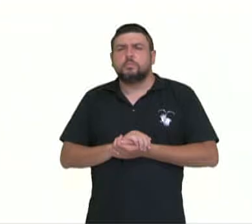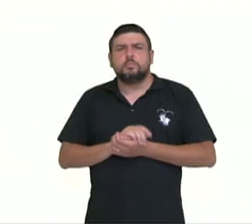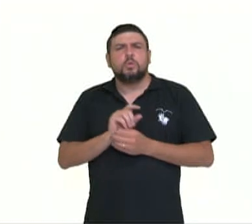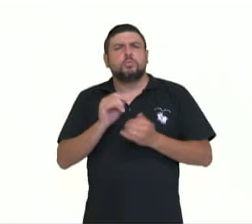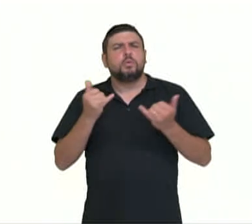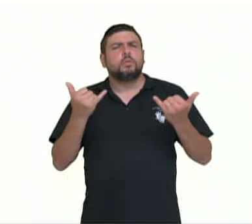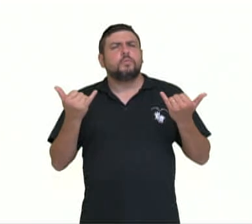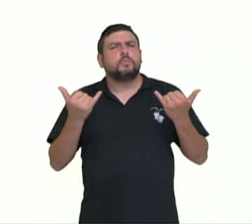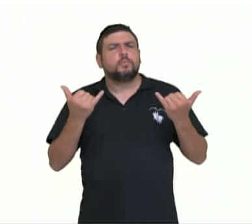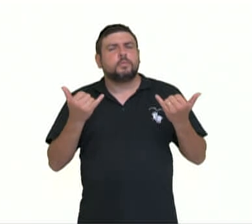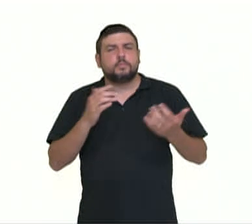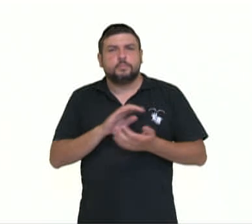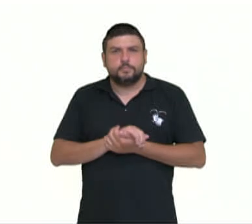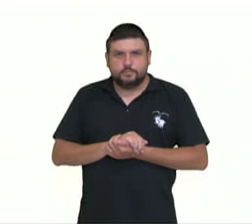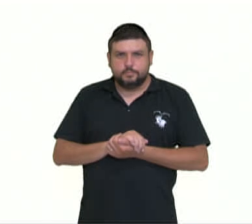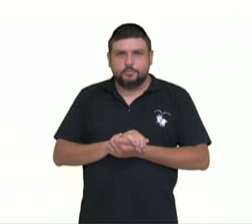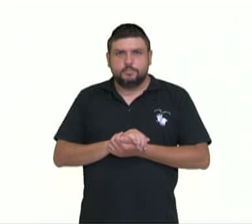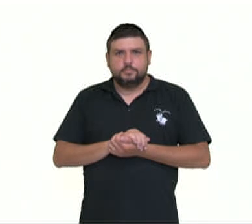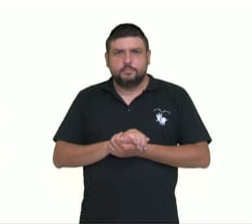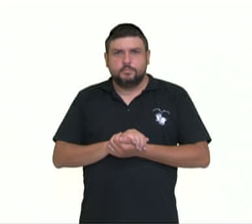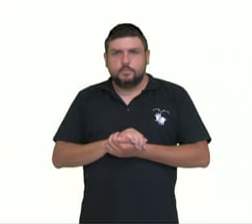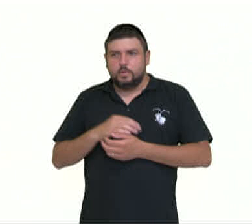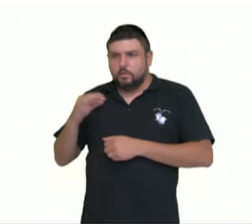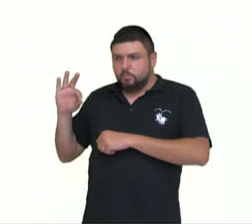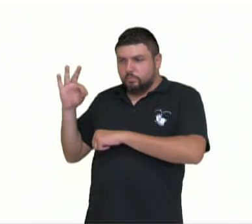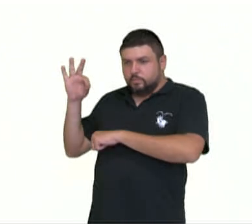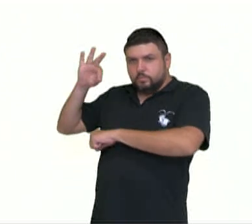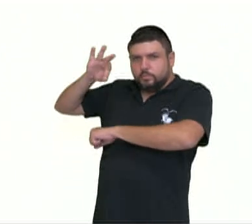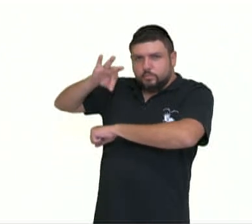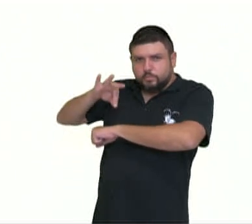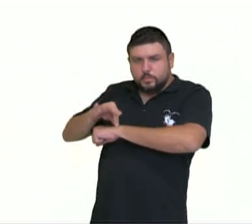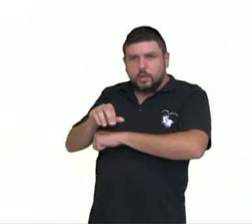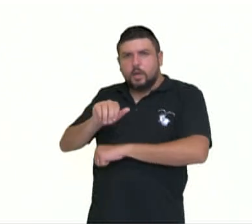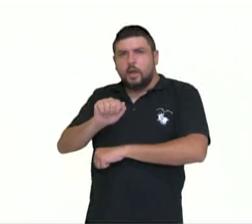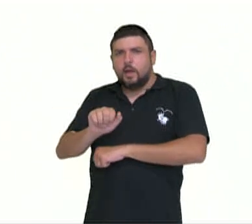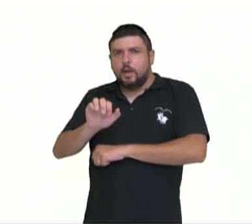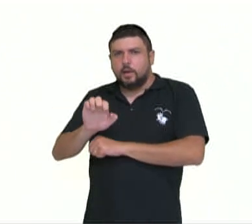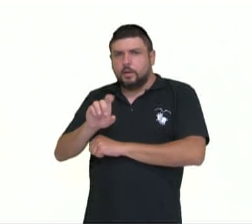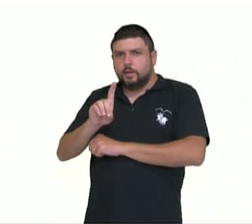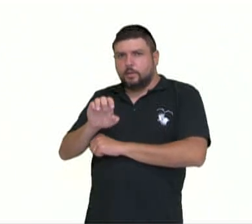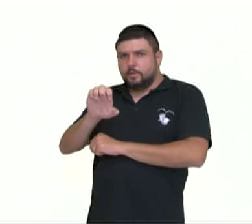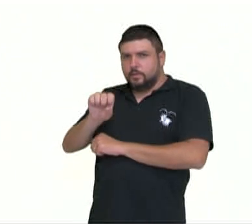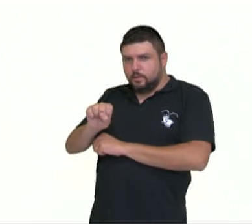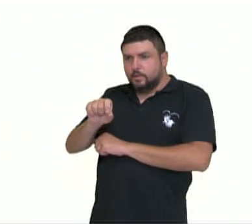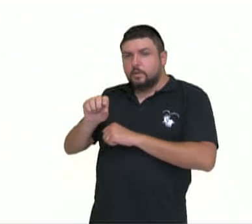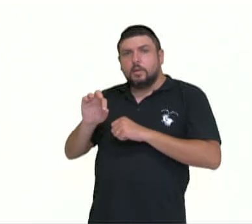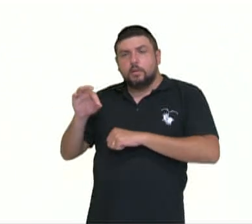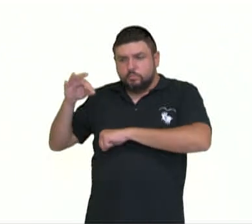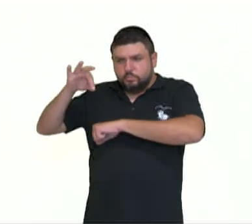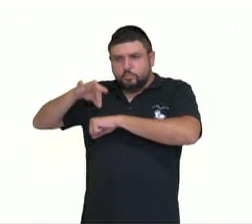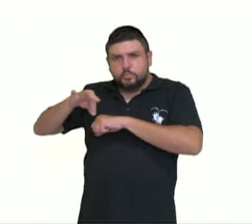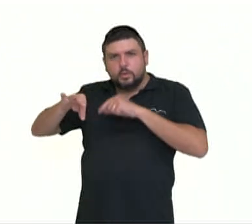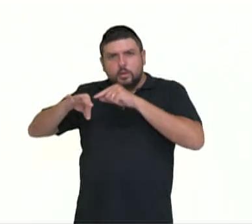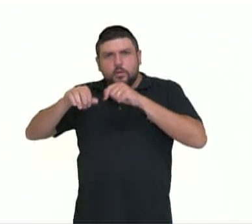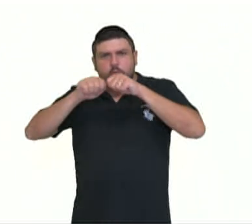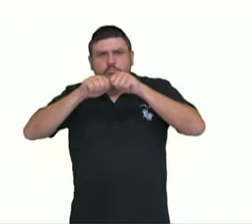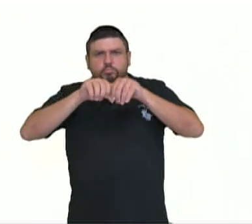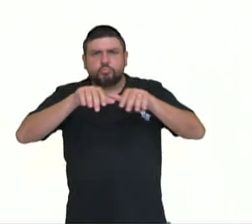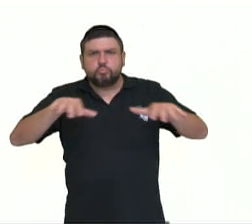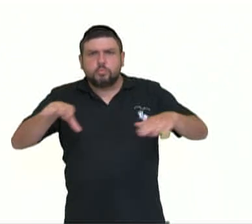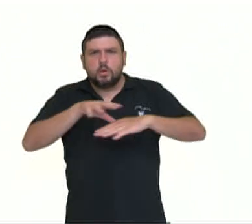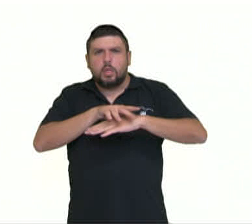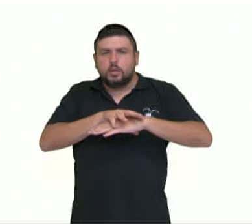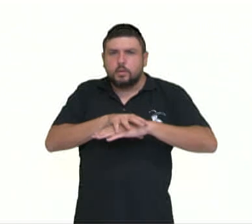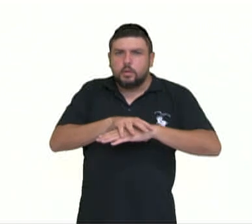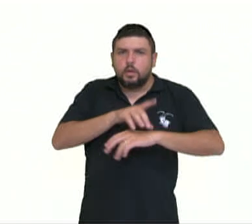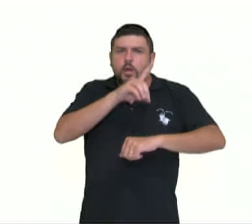professor? Então, que o Aedes aegypti, ele é um vetor, tá? Então ele que vai transmitir dengue, chikungunya,